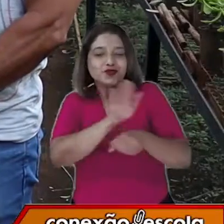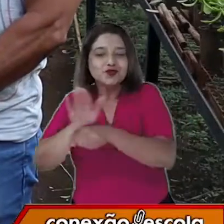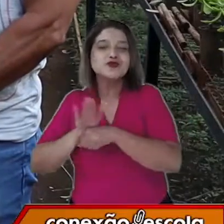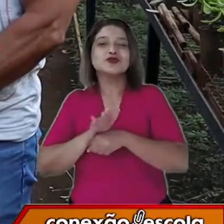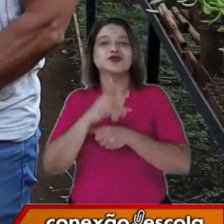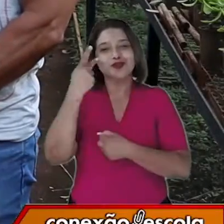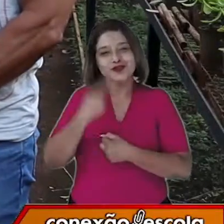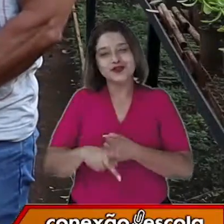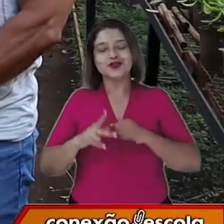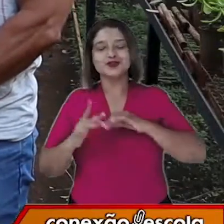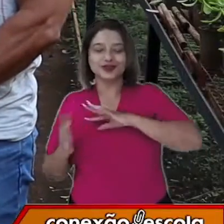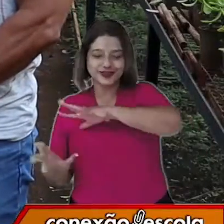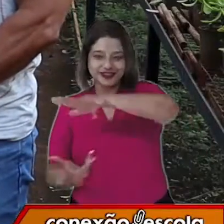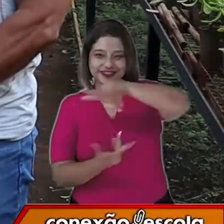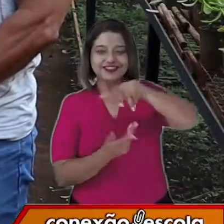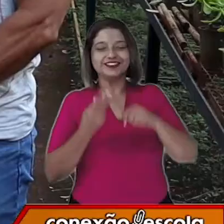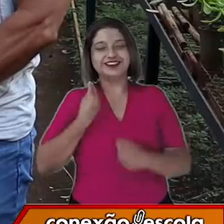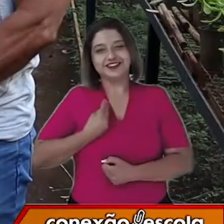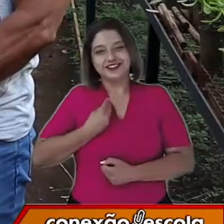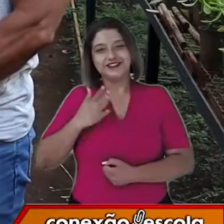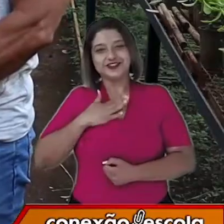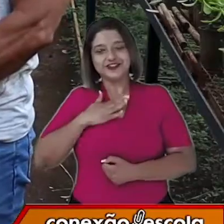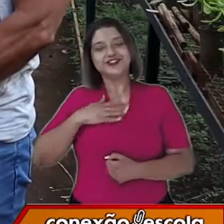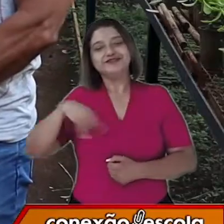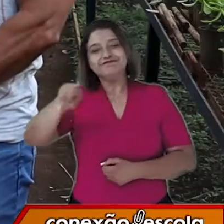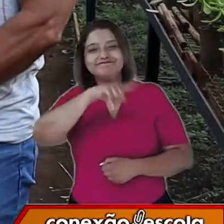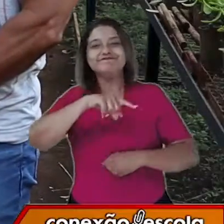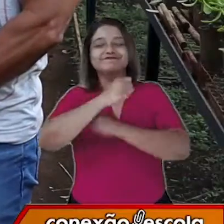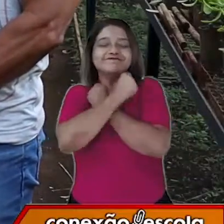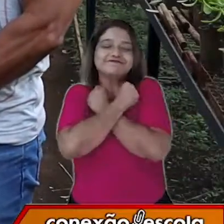essa casa que também é nossa. Beijo, beijo. Aquele